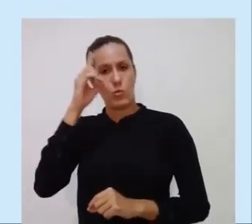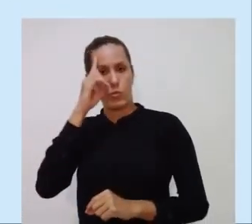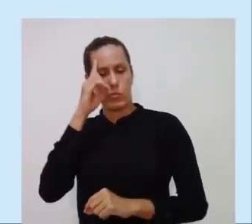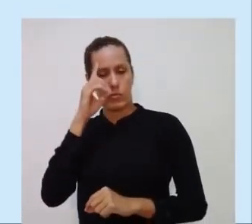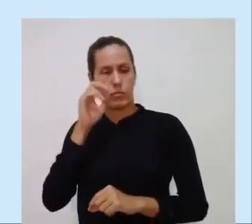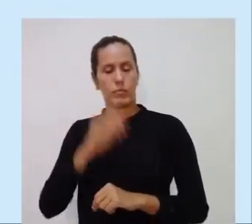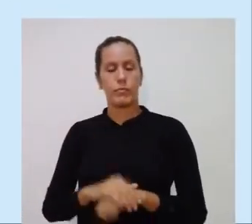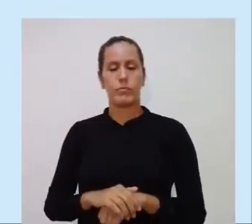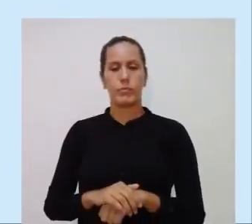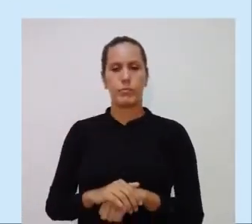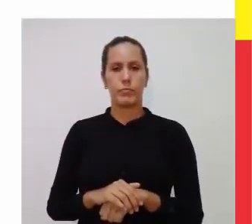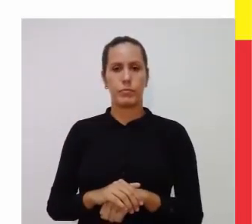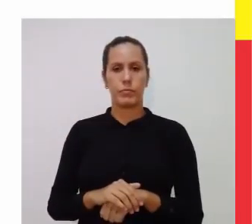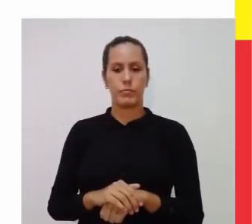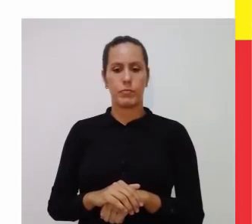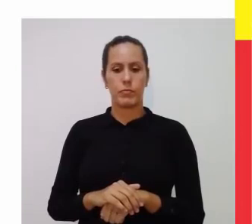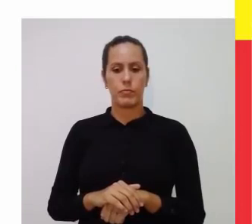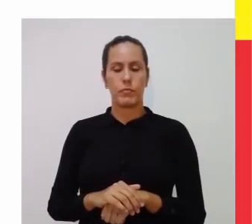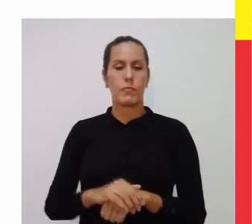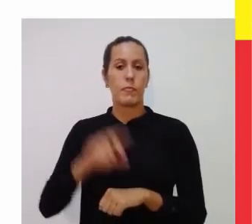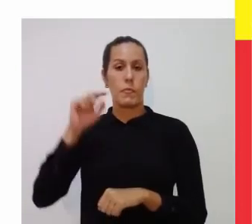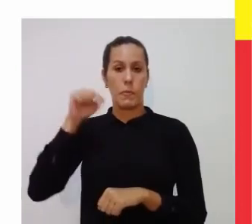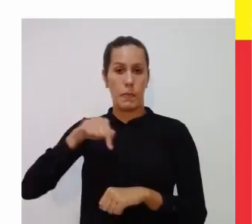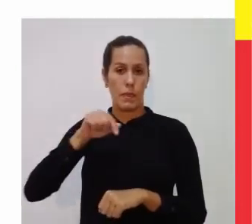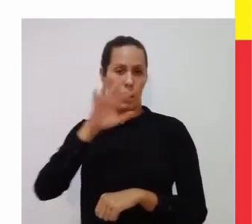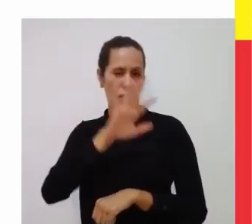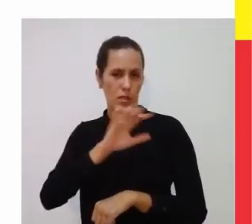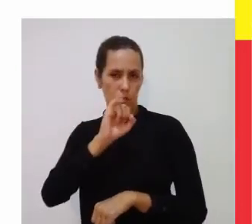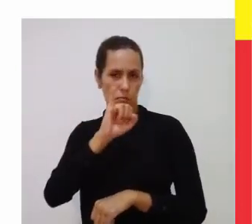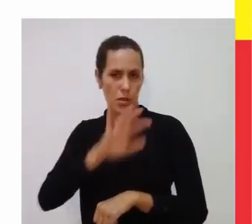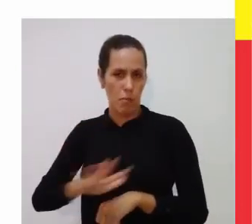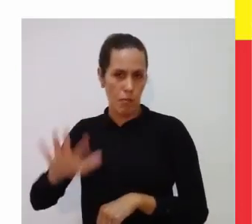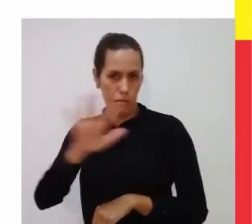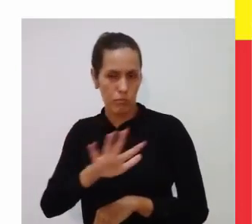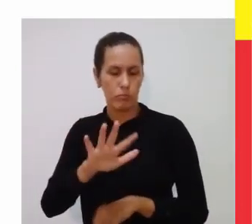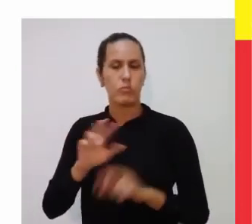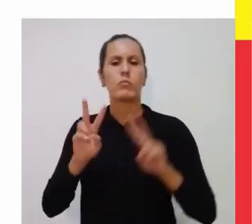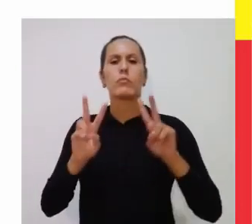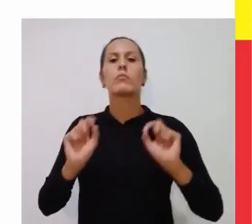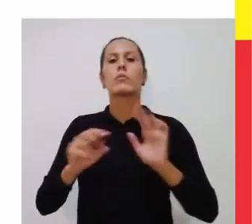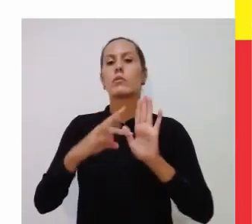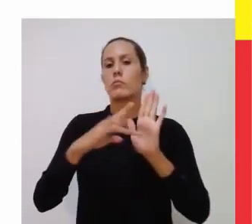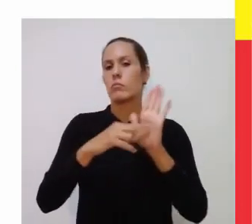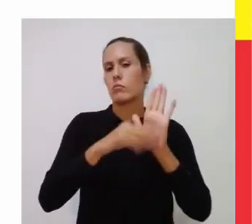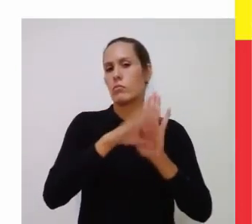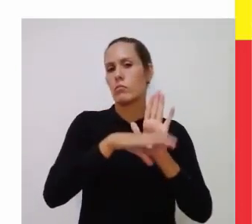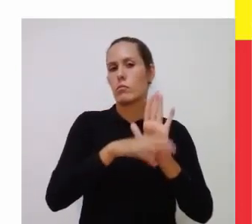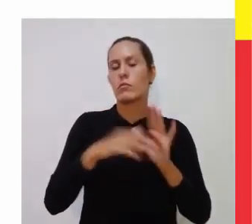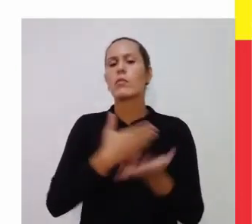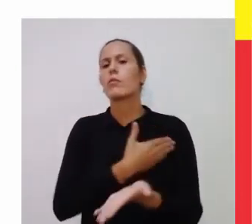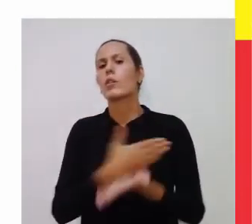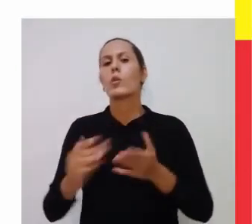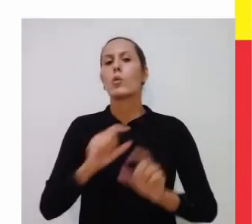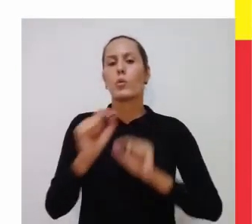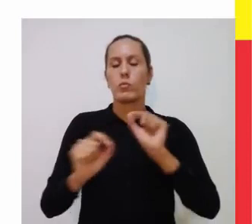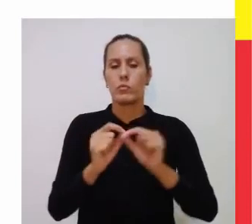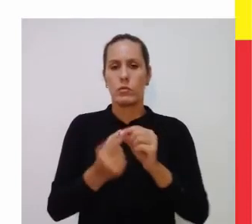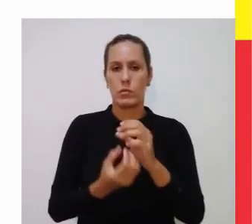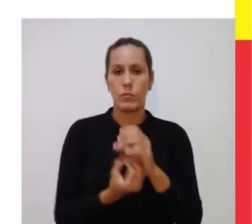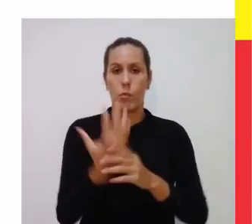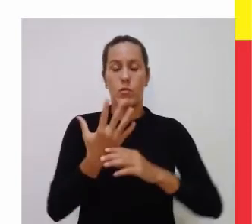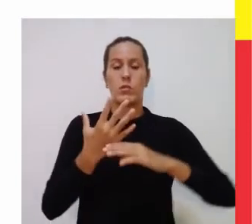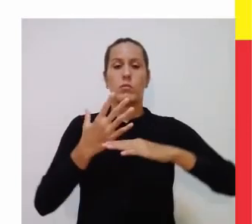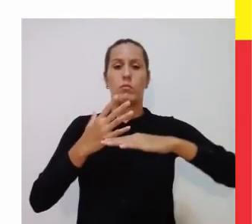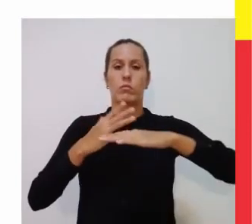dia, ok, gente? Vamos lá. Essa próxima imagem que vocês estão observando está basicamente a definição, certo? Vamos começar com as